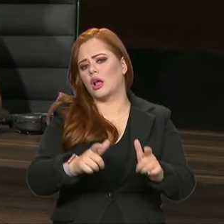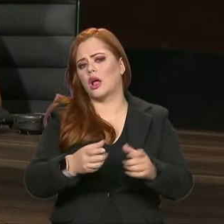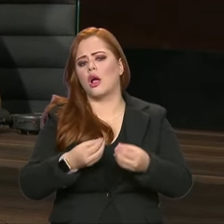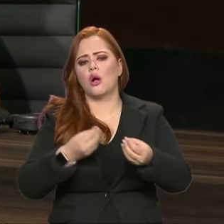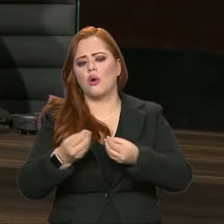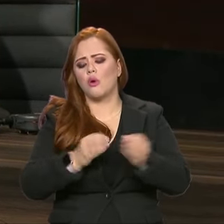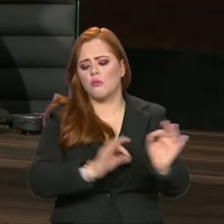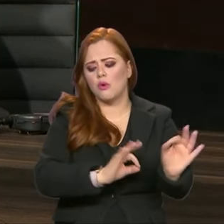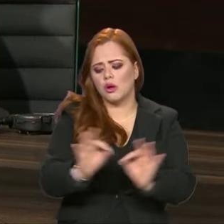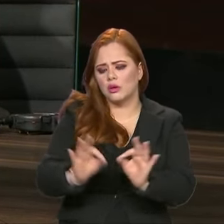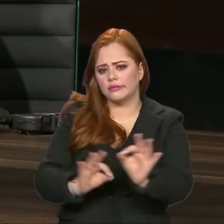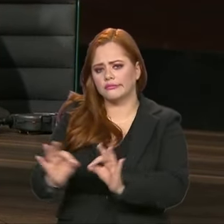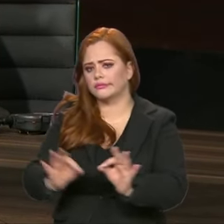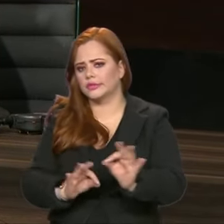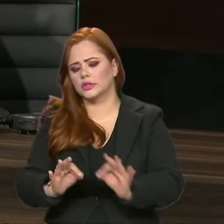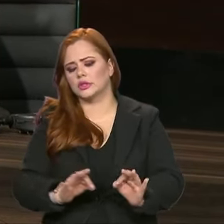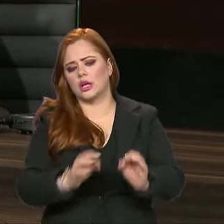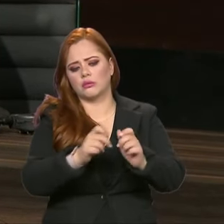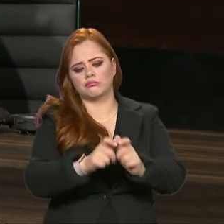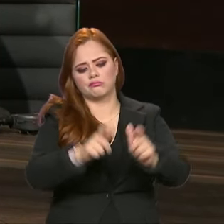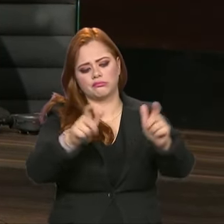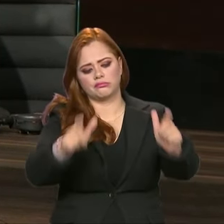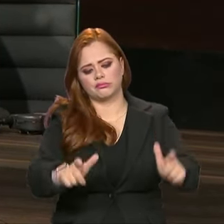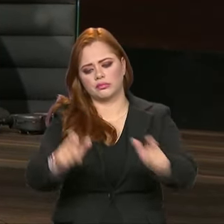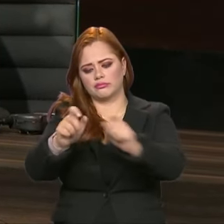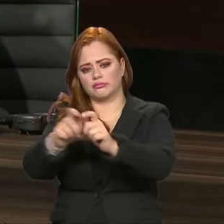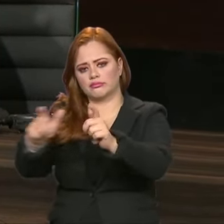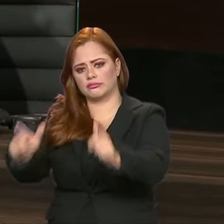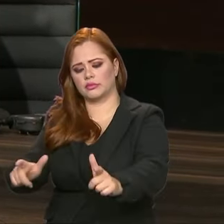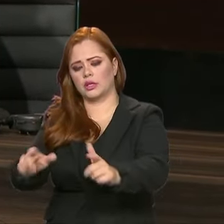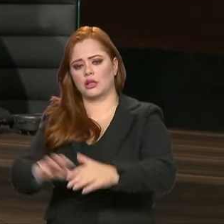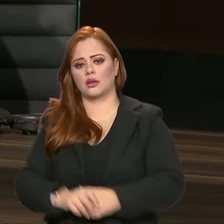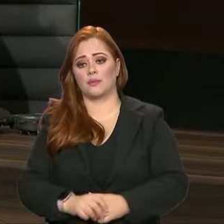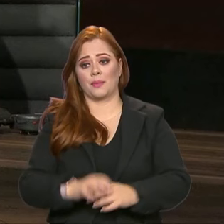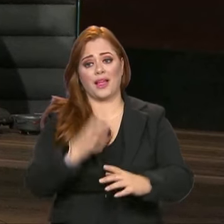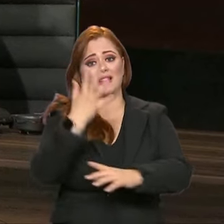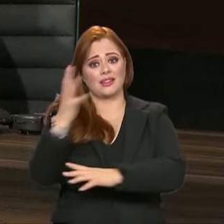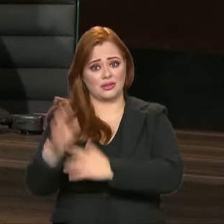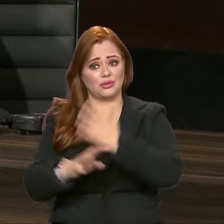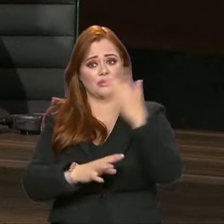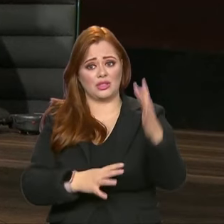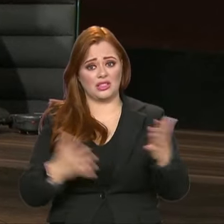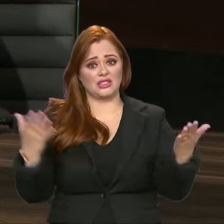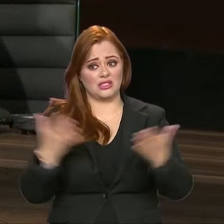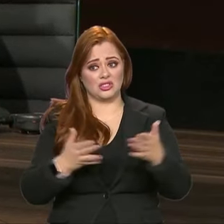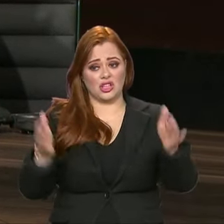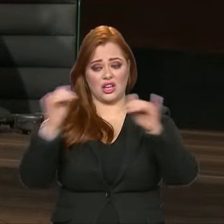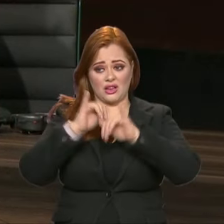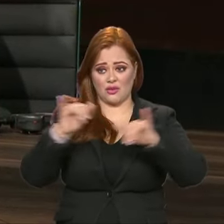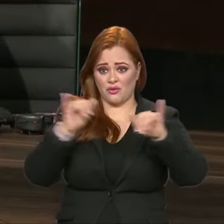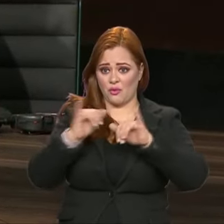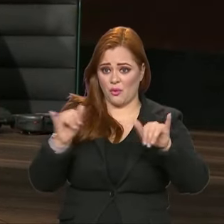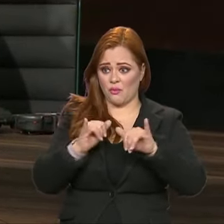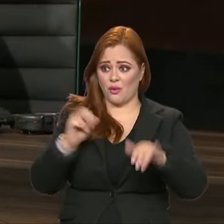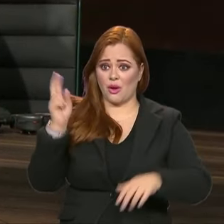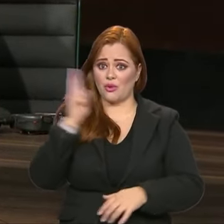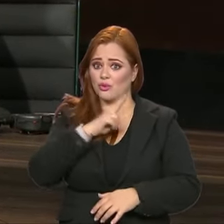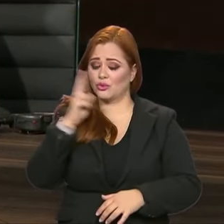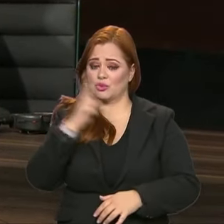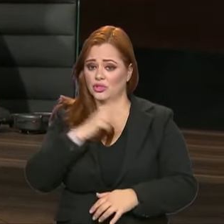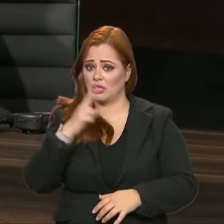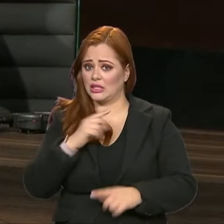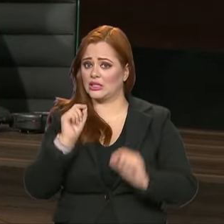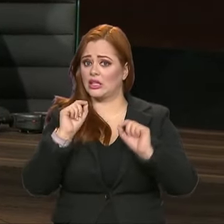esses territórios. A natureza já declarou a emergência. Nós estamos esperando que os